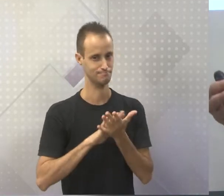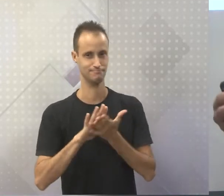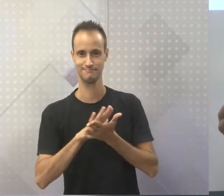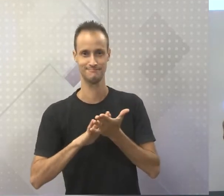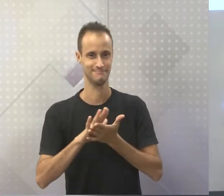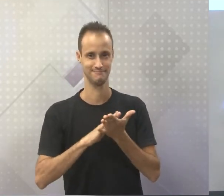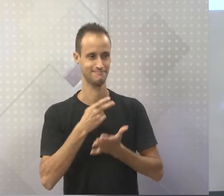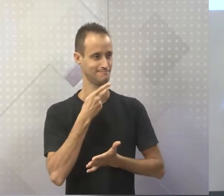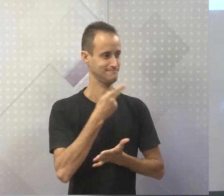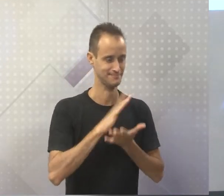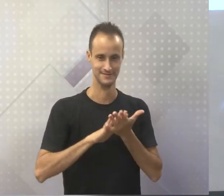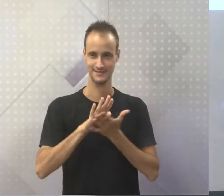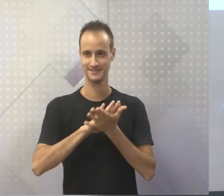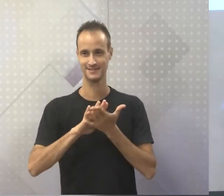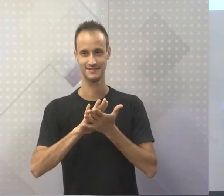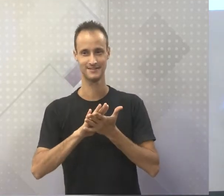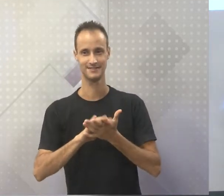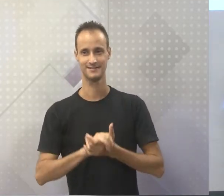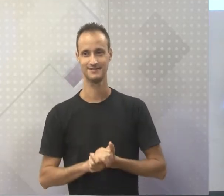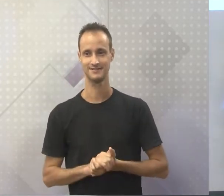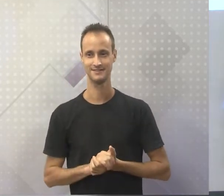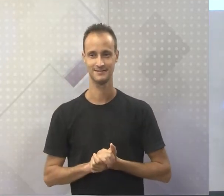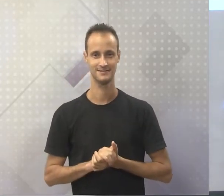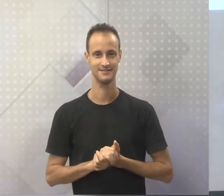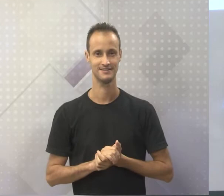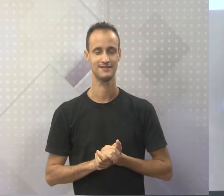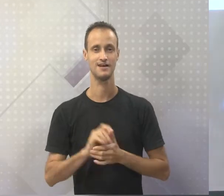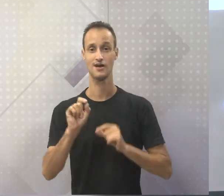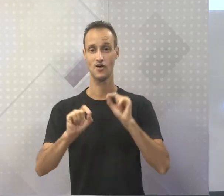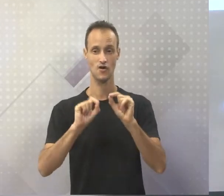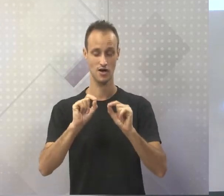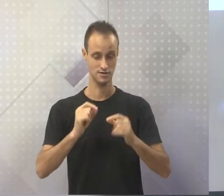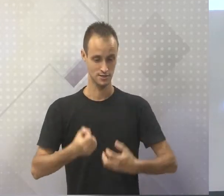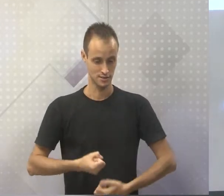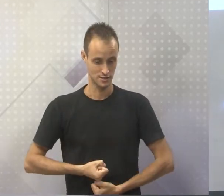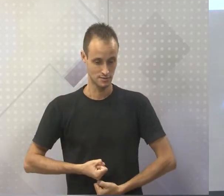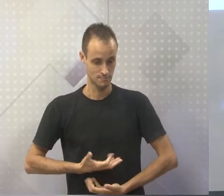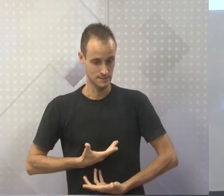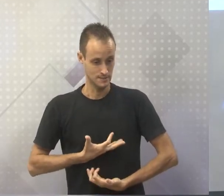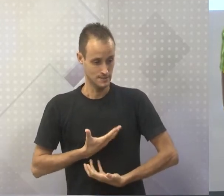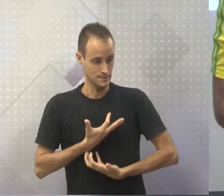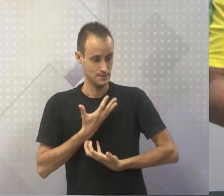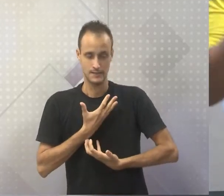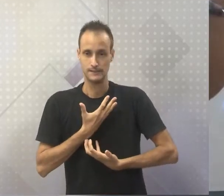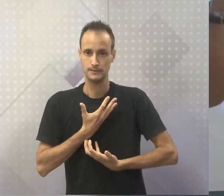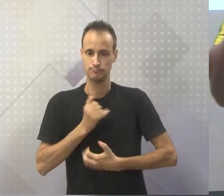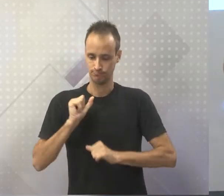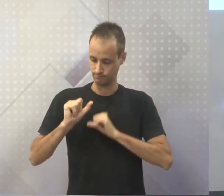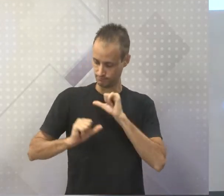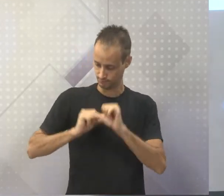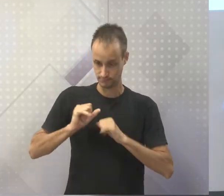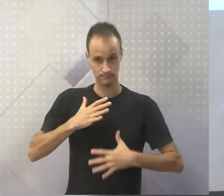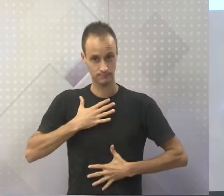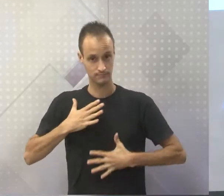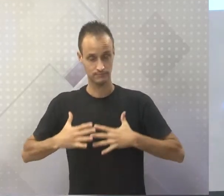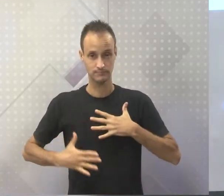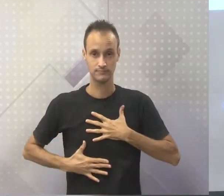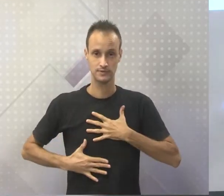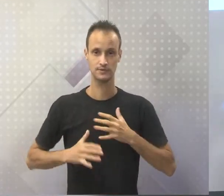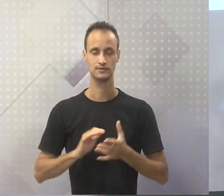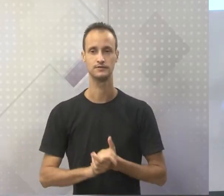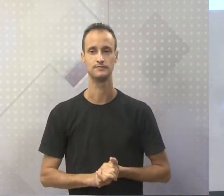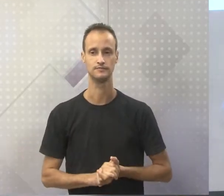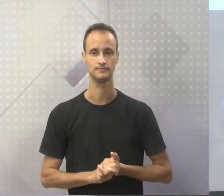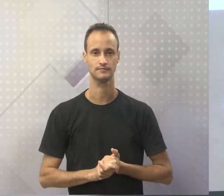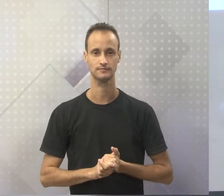E não sai nada! O que é isso, gente? A adrenalina, ele mexe demais com o nosso organismo. Mas vamos